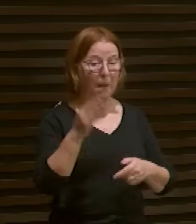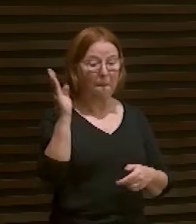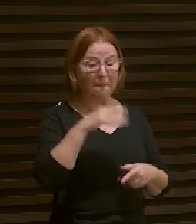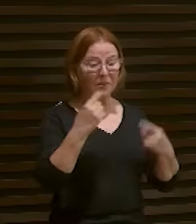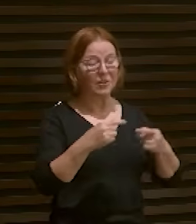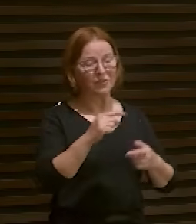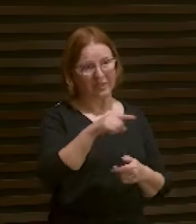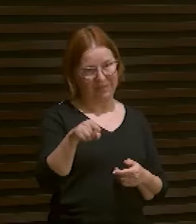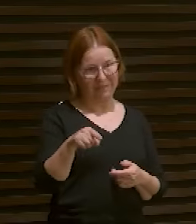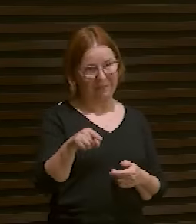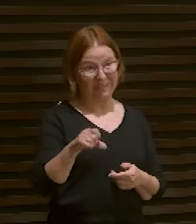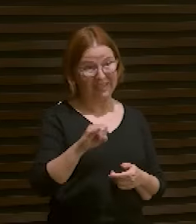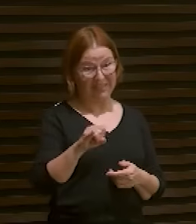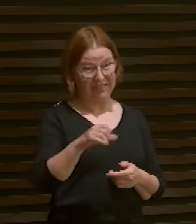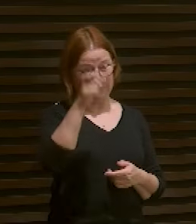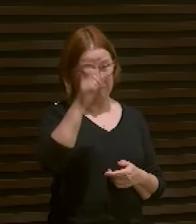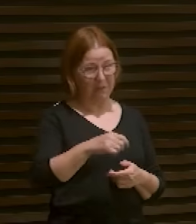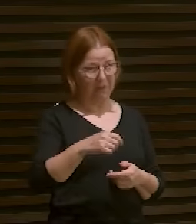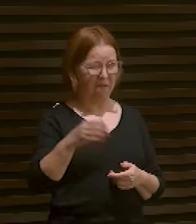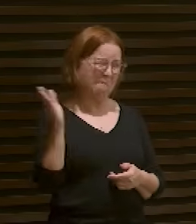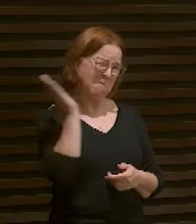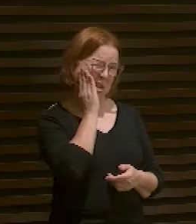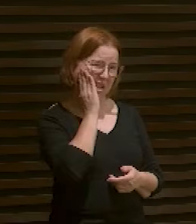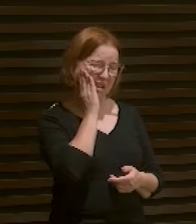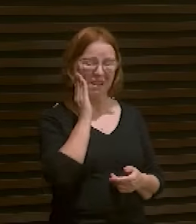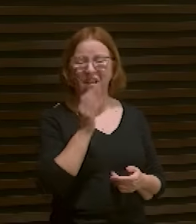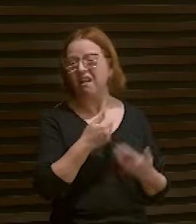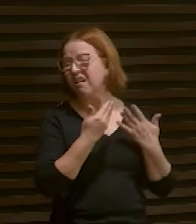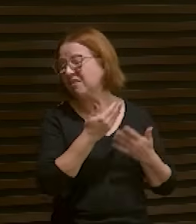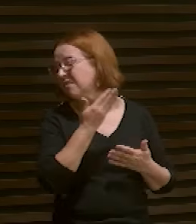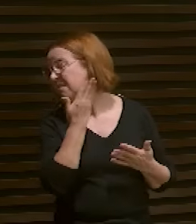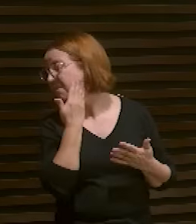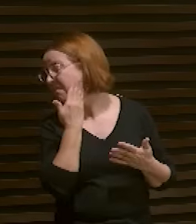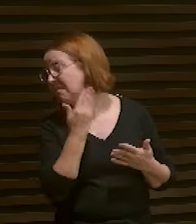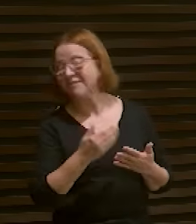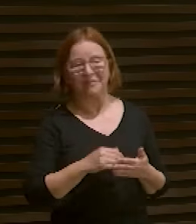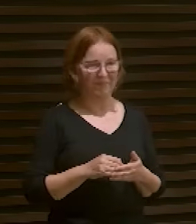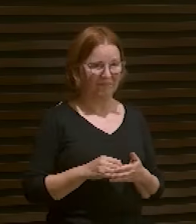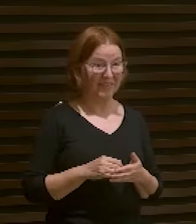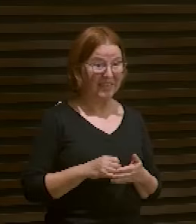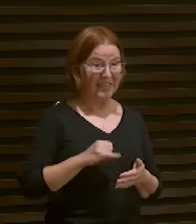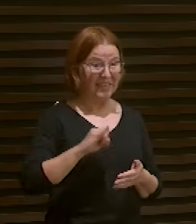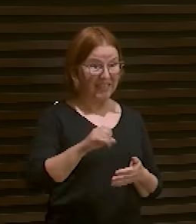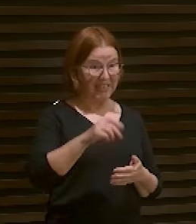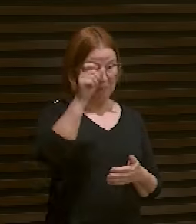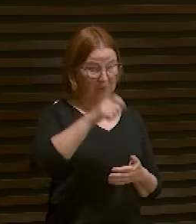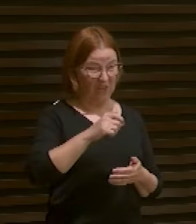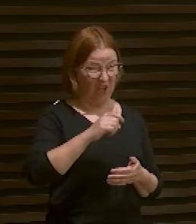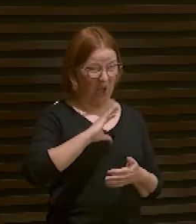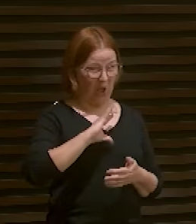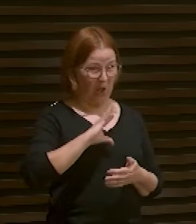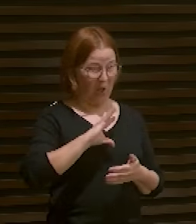oferece-lhe também a outra. Ao que tirar a tua capa, deixa levar também a túnica. Dá todo o que te